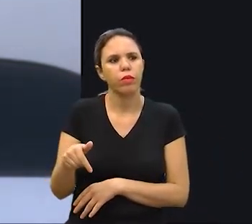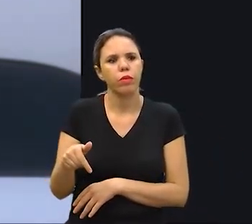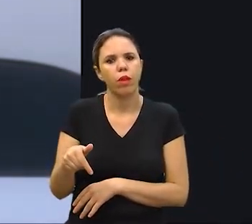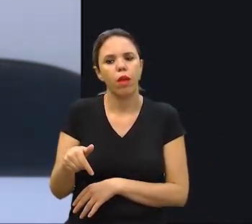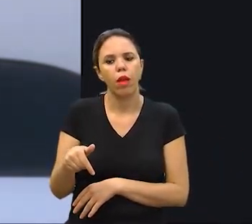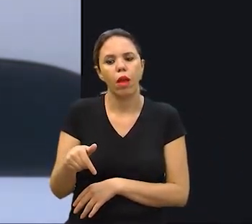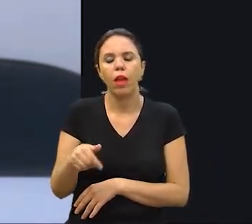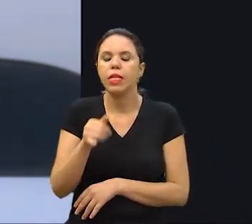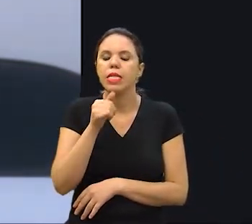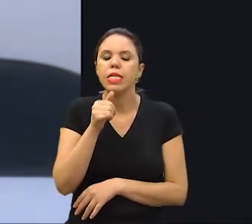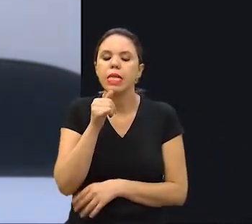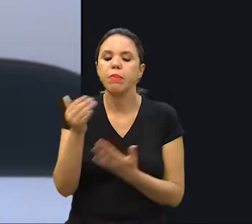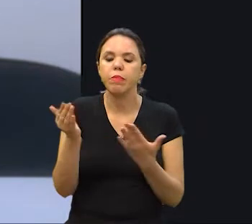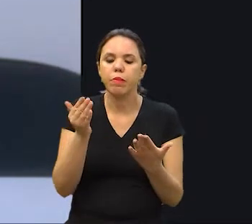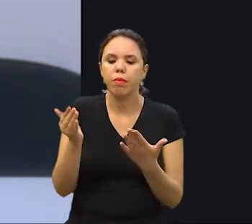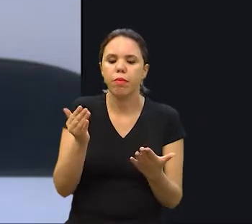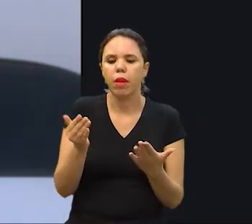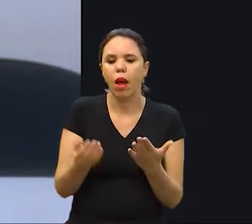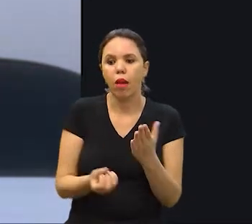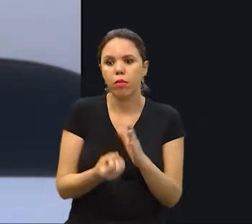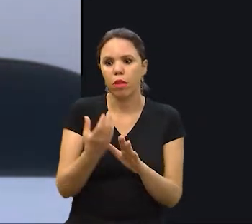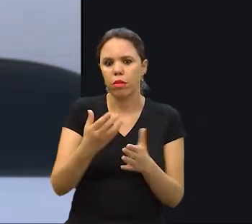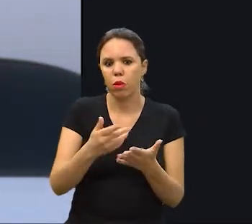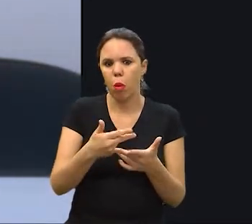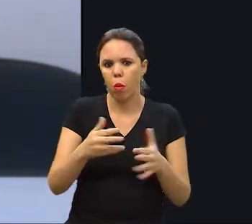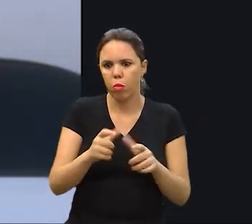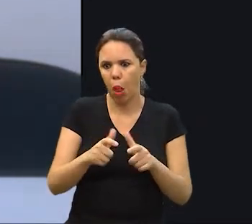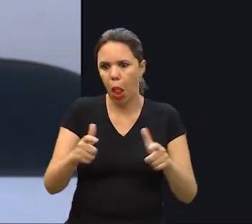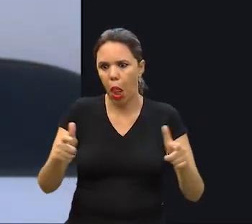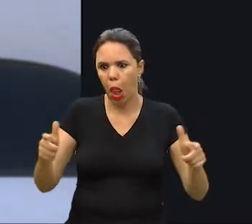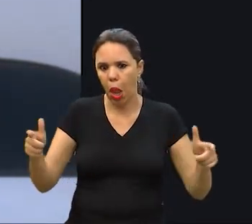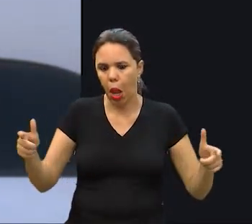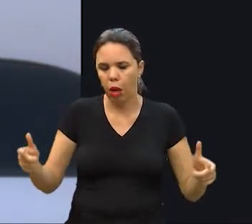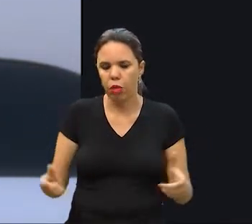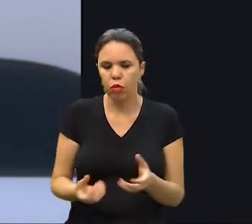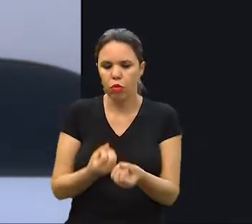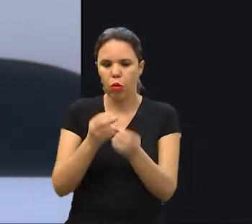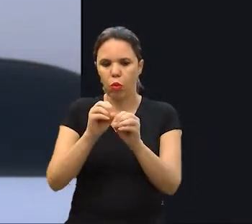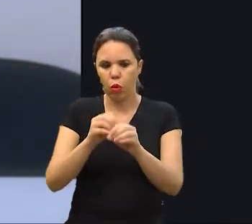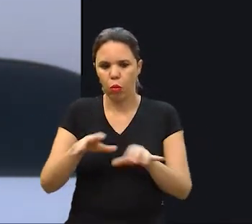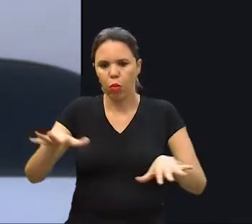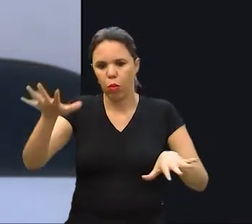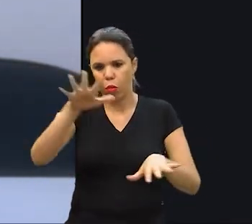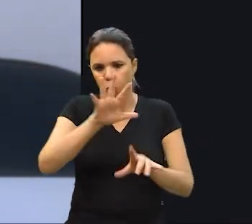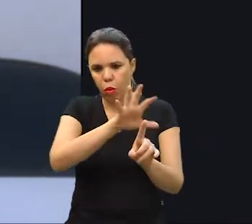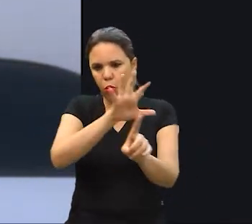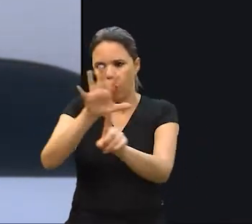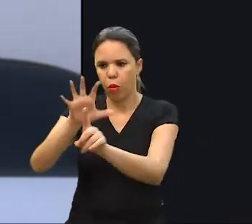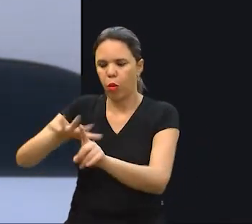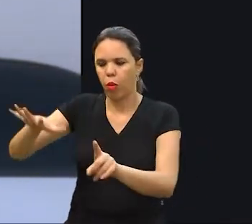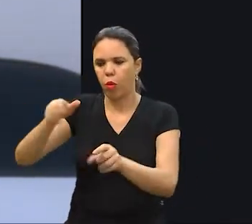jogasse uma pedra no lago, ondas. E essas ondas, elas educam, se